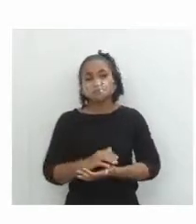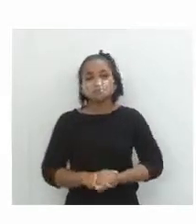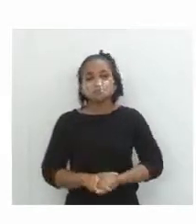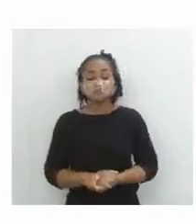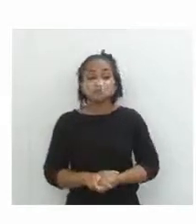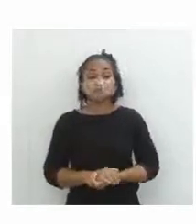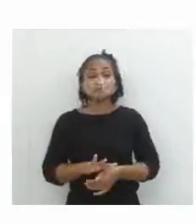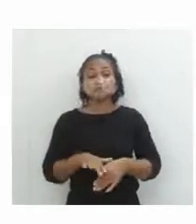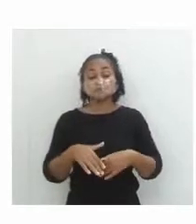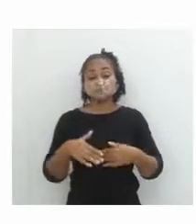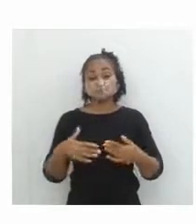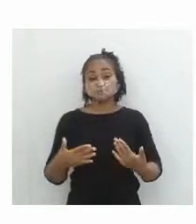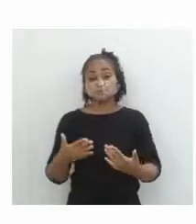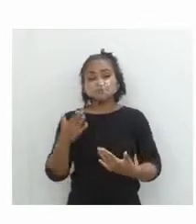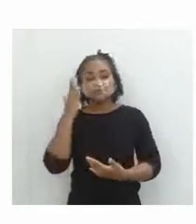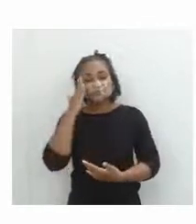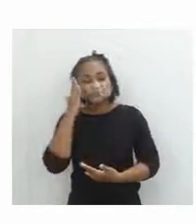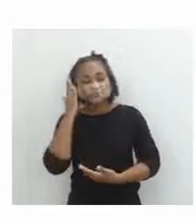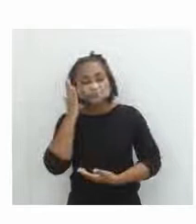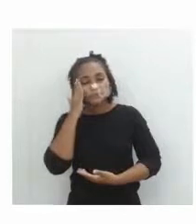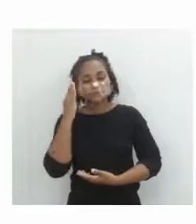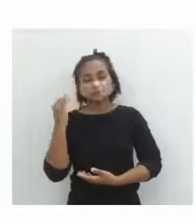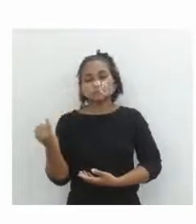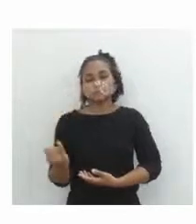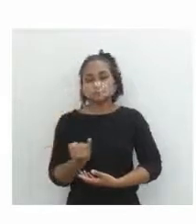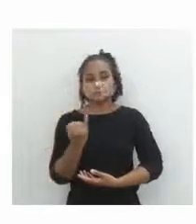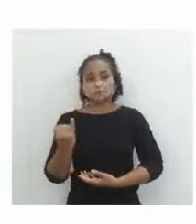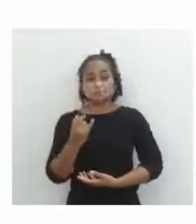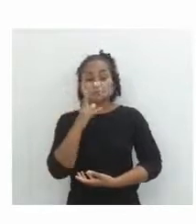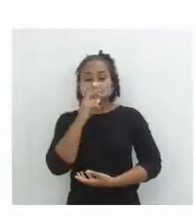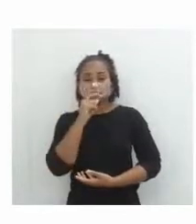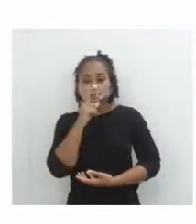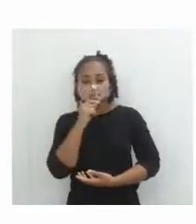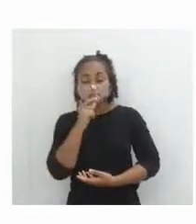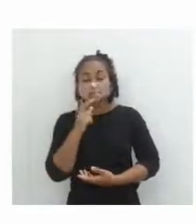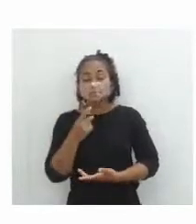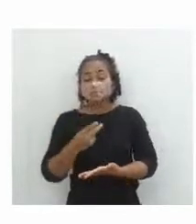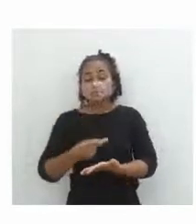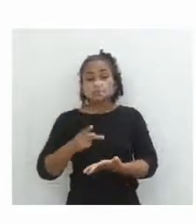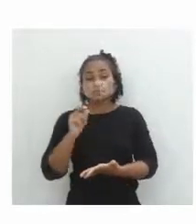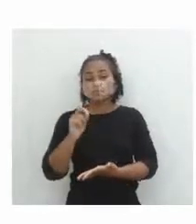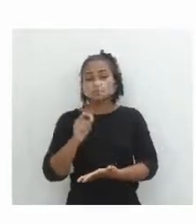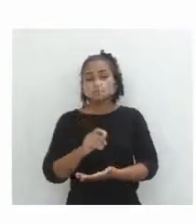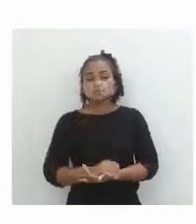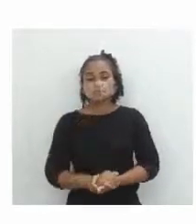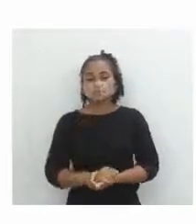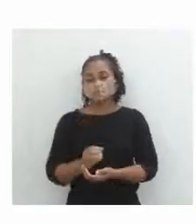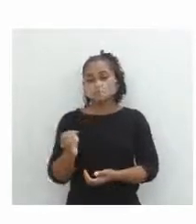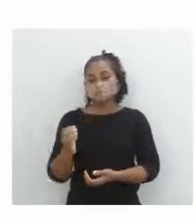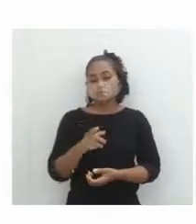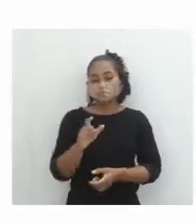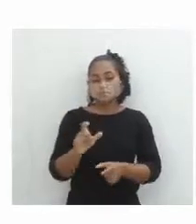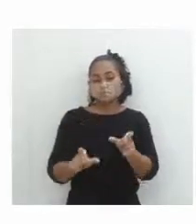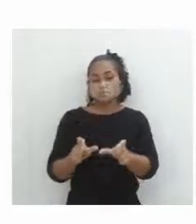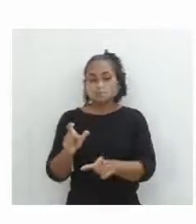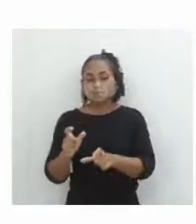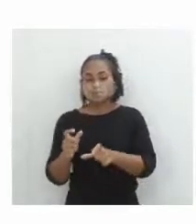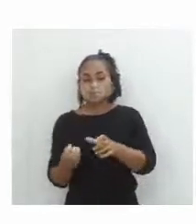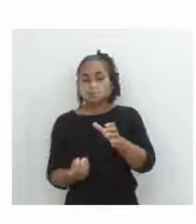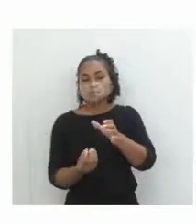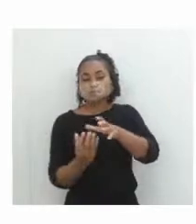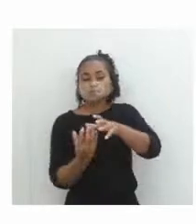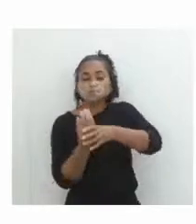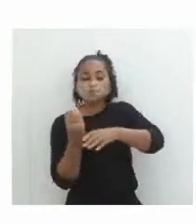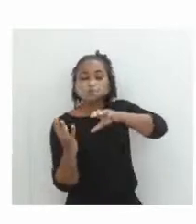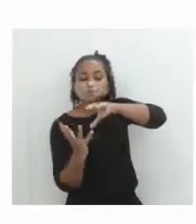vivos. E uma vez que a importância da água faz com que surjam novos indivíduos no planeta Terra. Então a